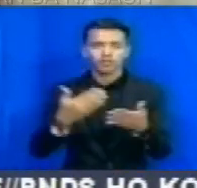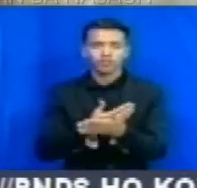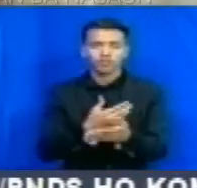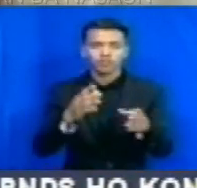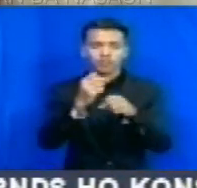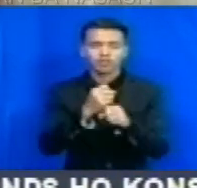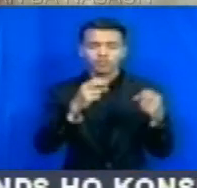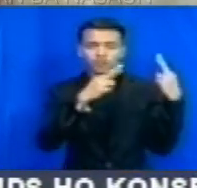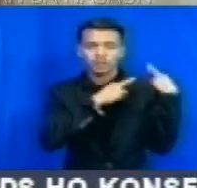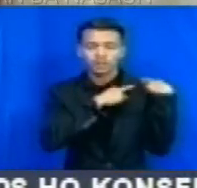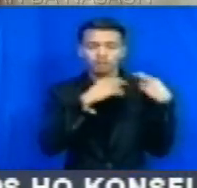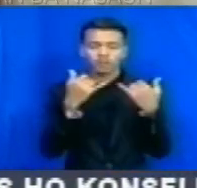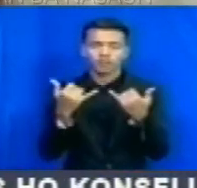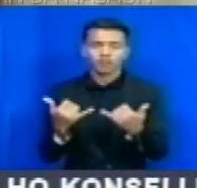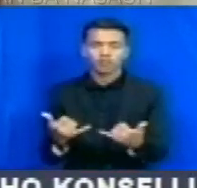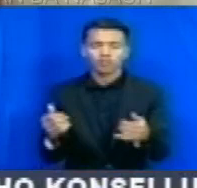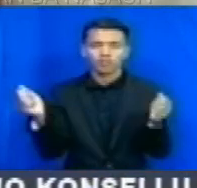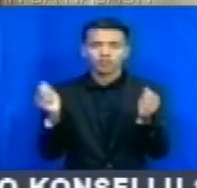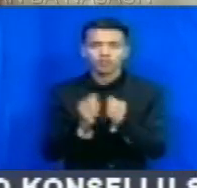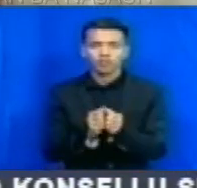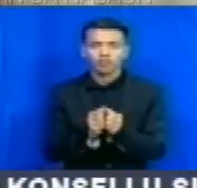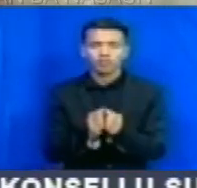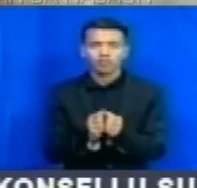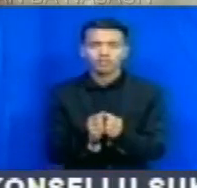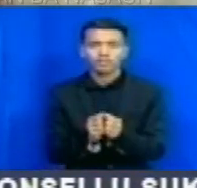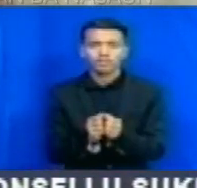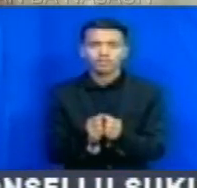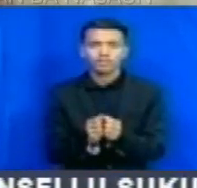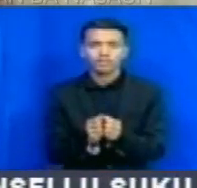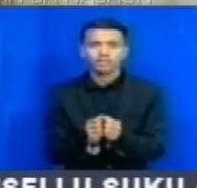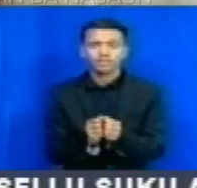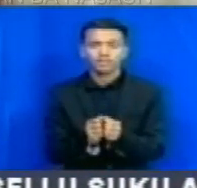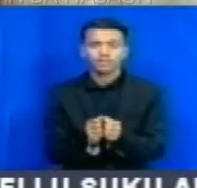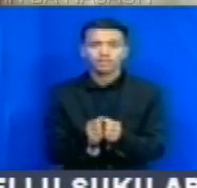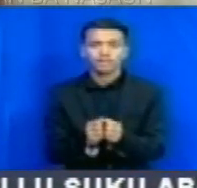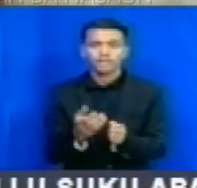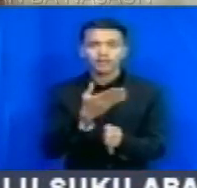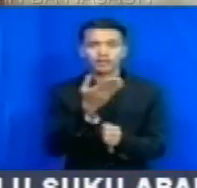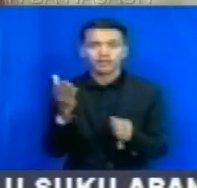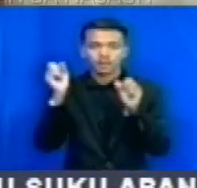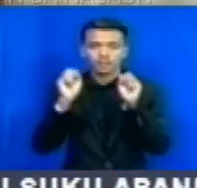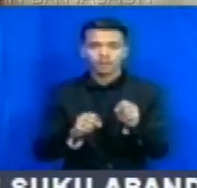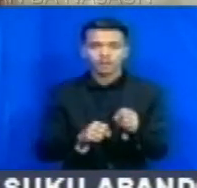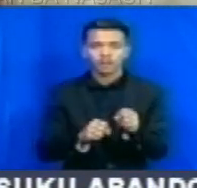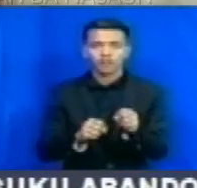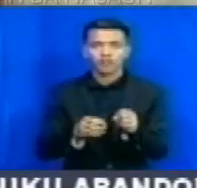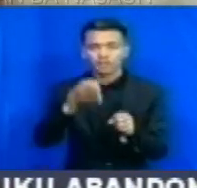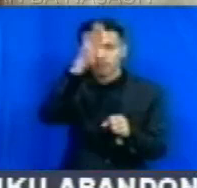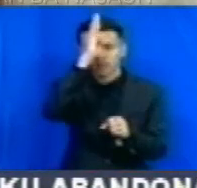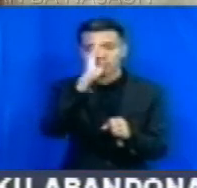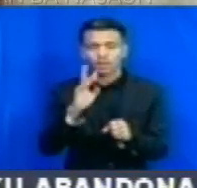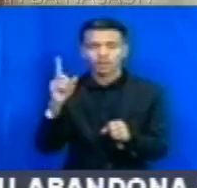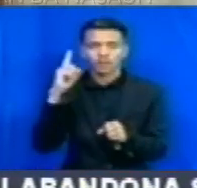canari dane ho esperanza kata nia vele lori na mero magna fatin horita matan diak